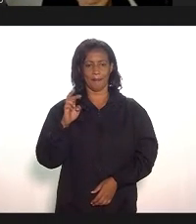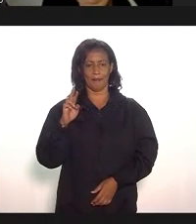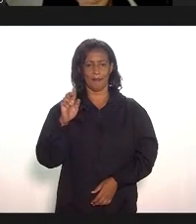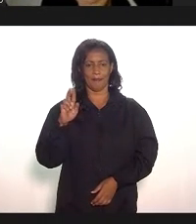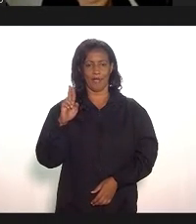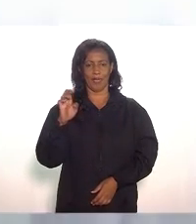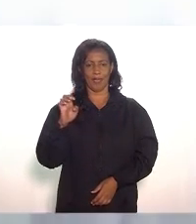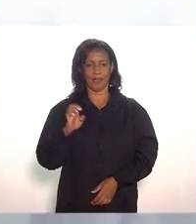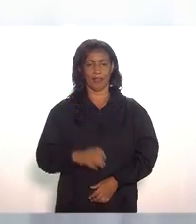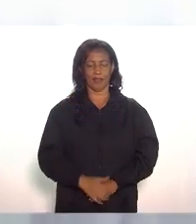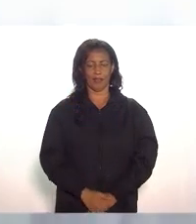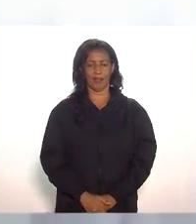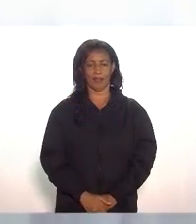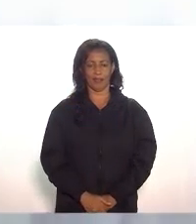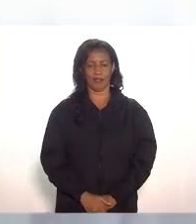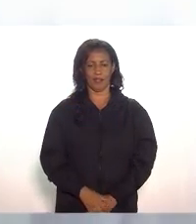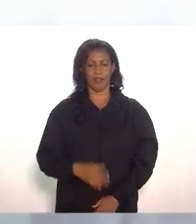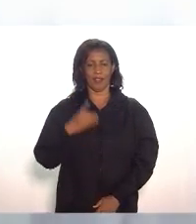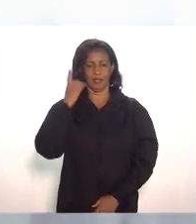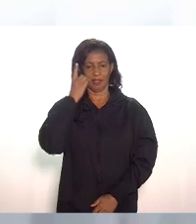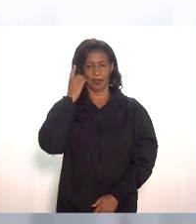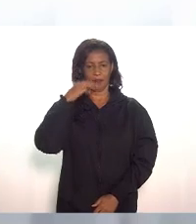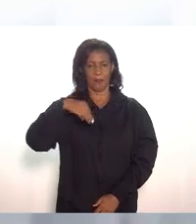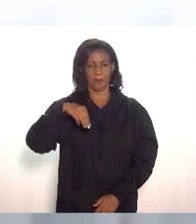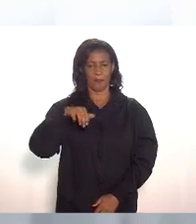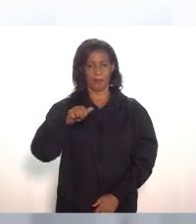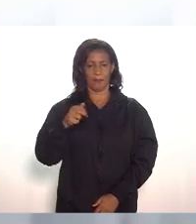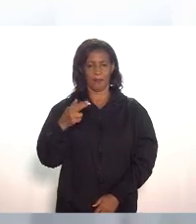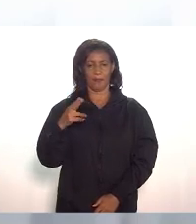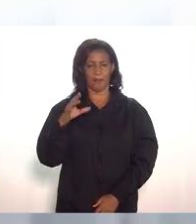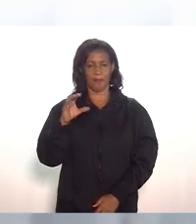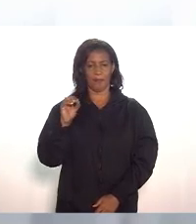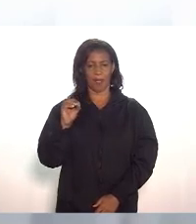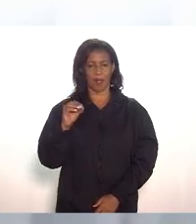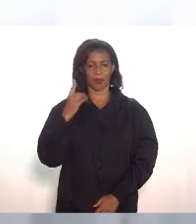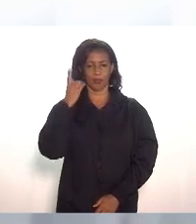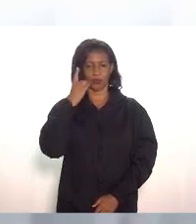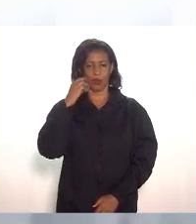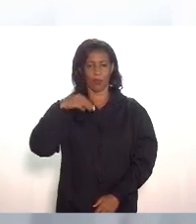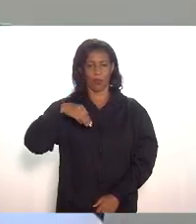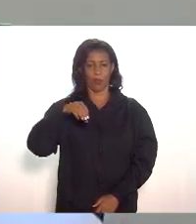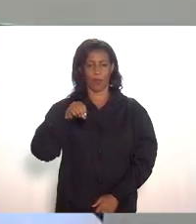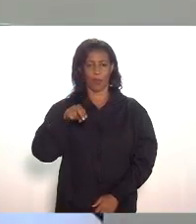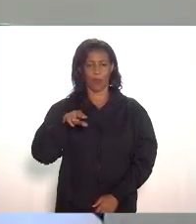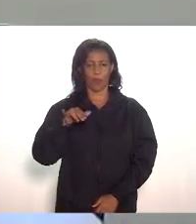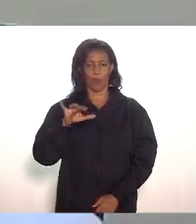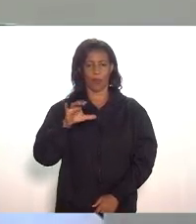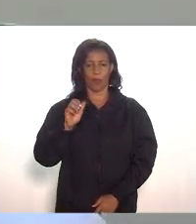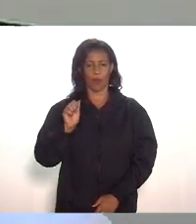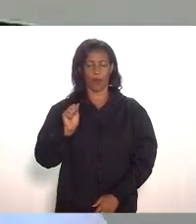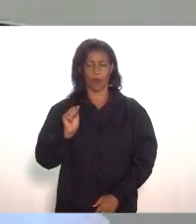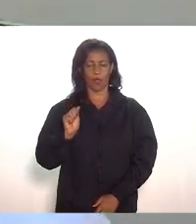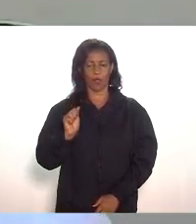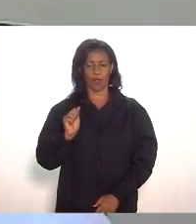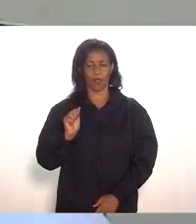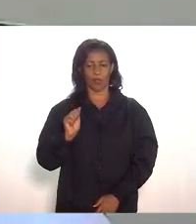Deputado Max Lemo. Deputada Mônica Francisco. Vossa Excelência chamou o deputado Rodrigo